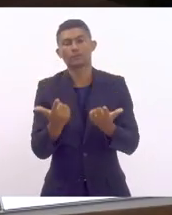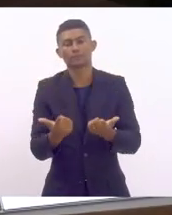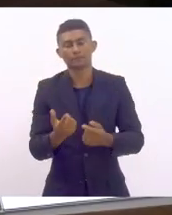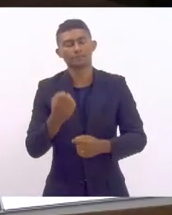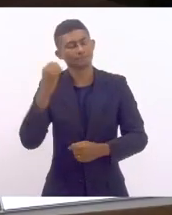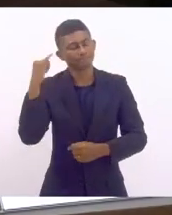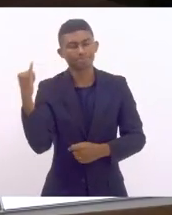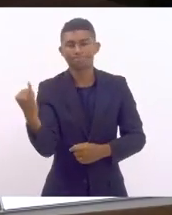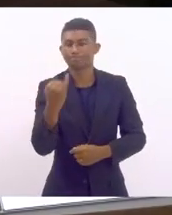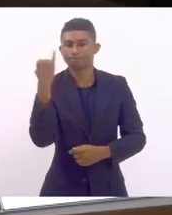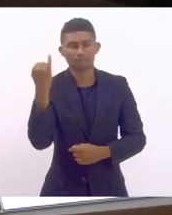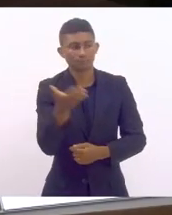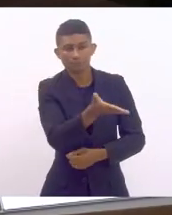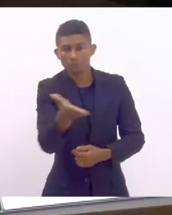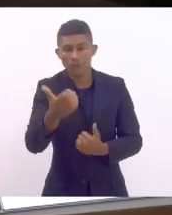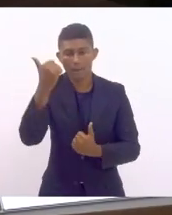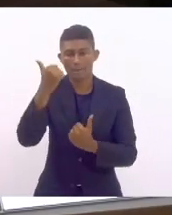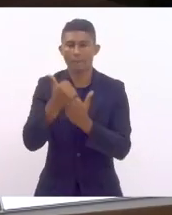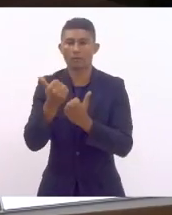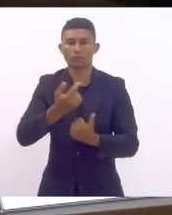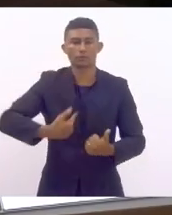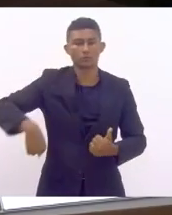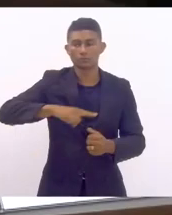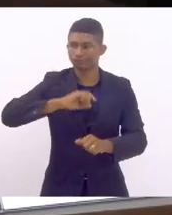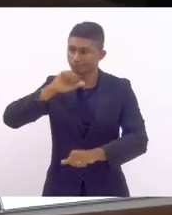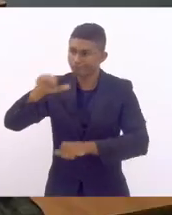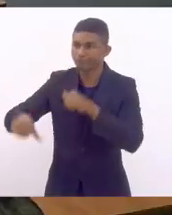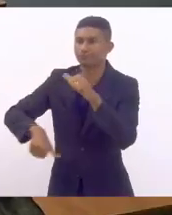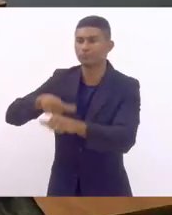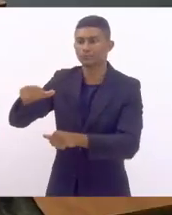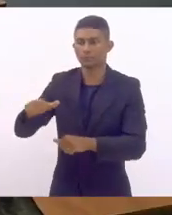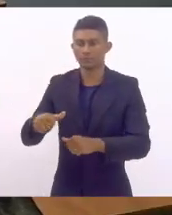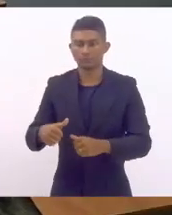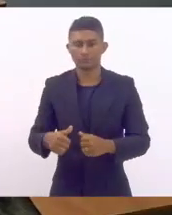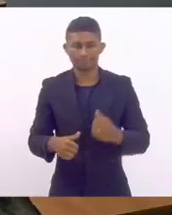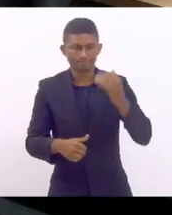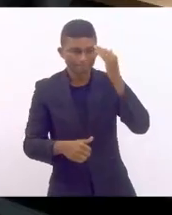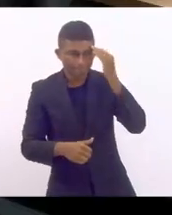contar com o apoio para tentar reverter isso muito obrigado